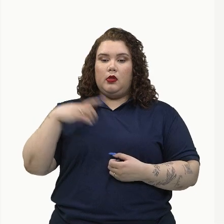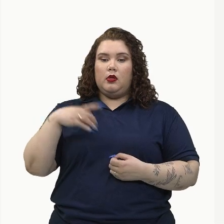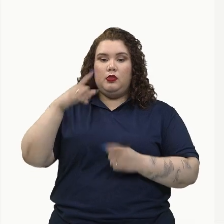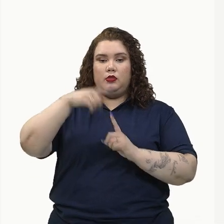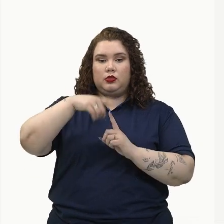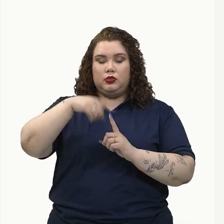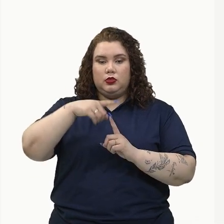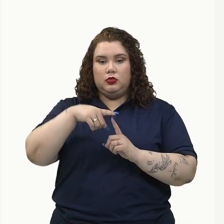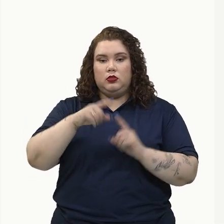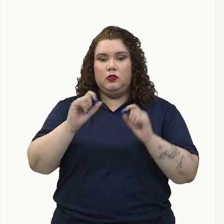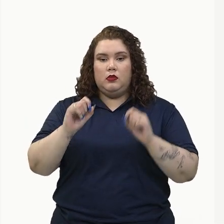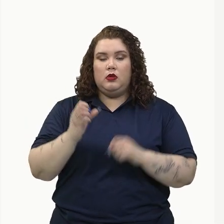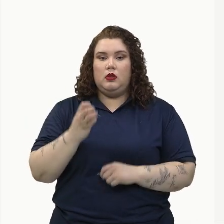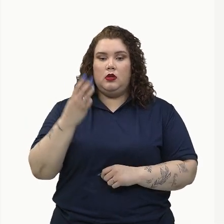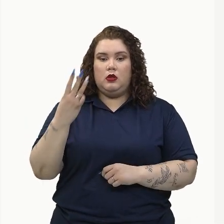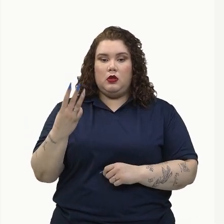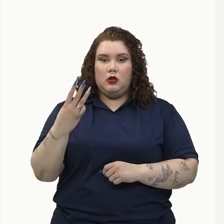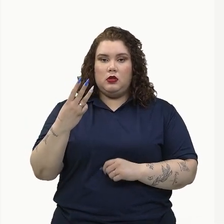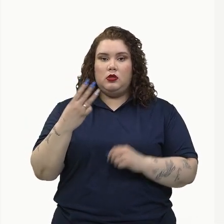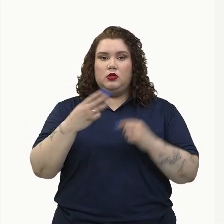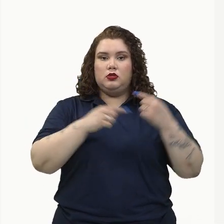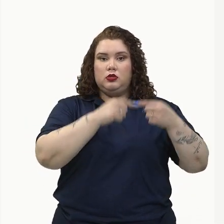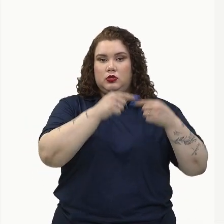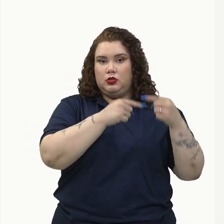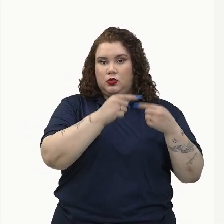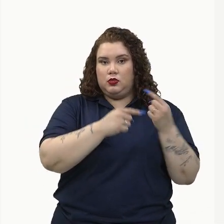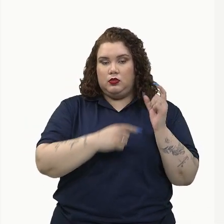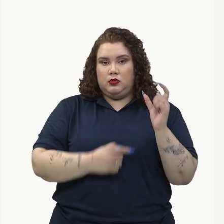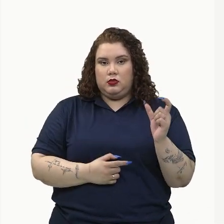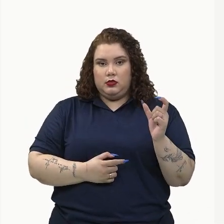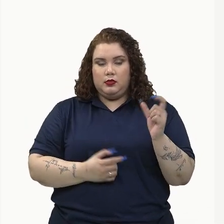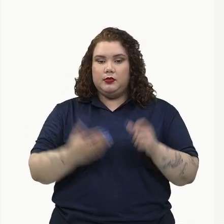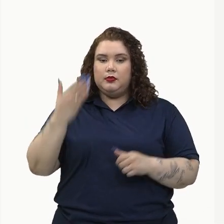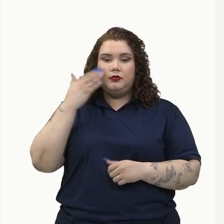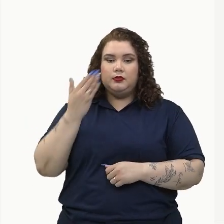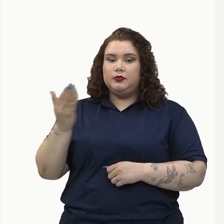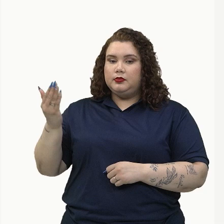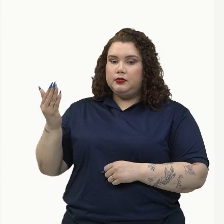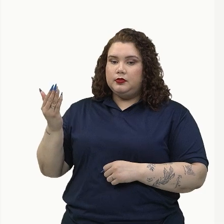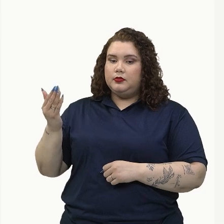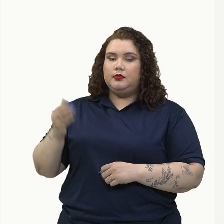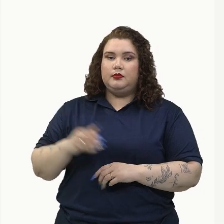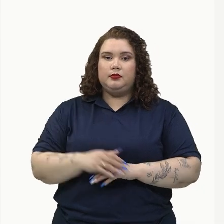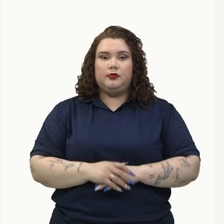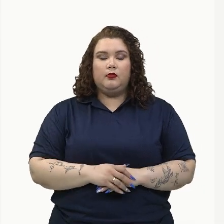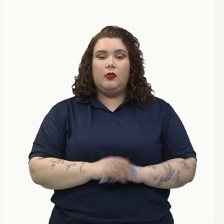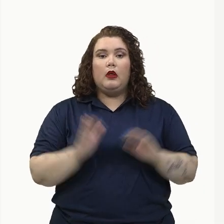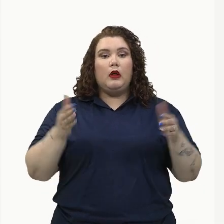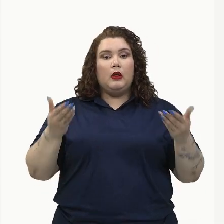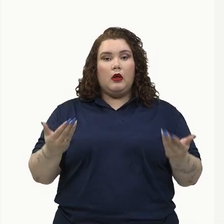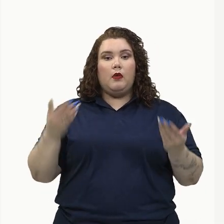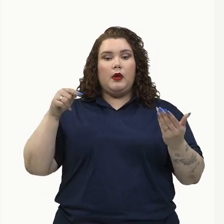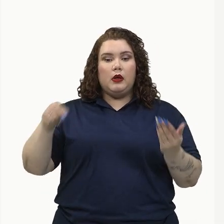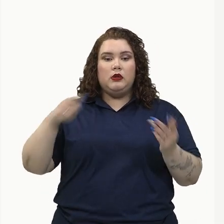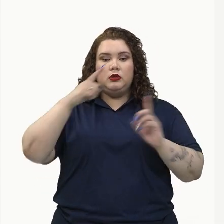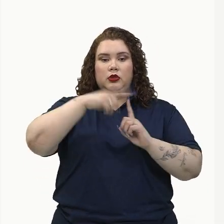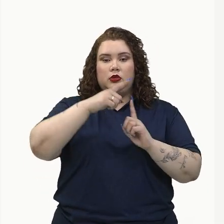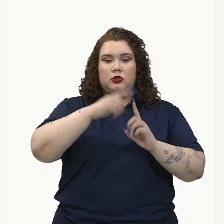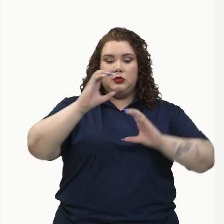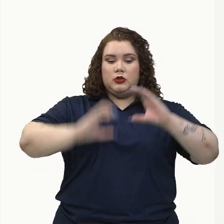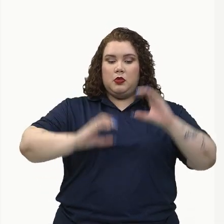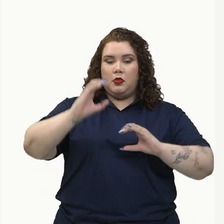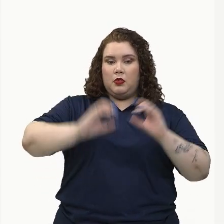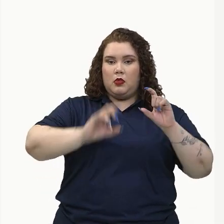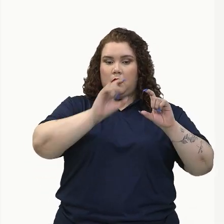elétrico com 3 resistores, R1, R2 e R3. E esse circuito, onde os resistores